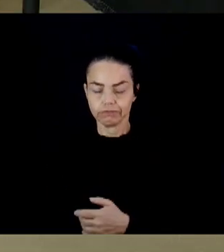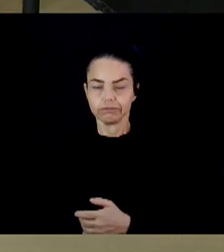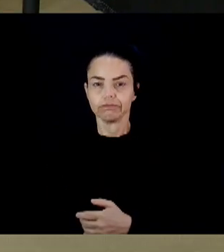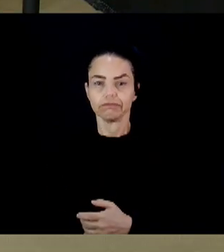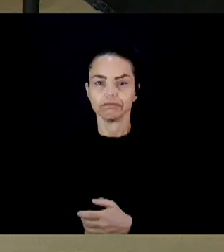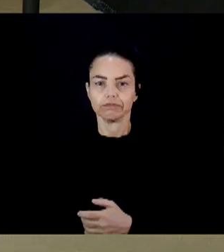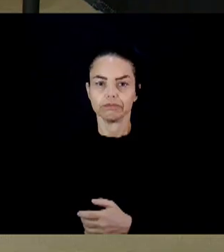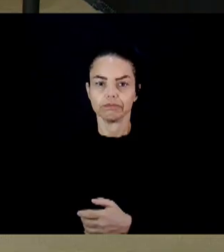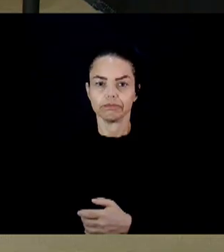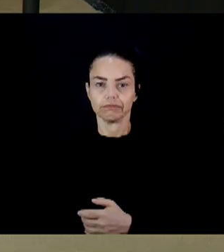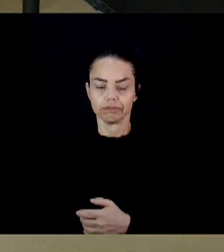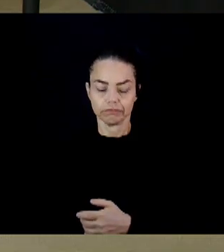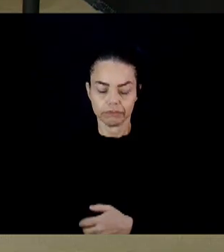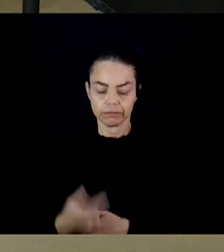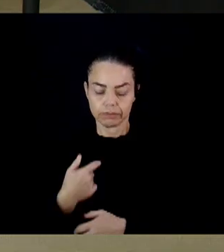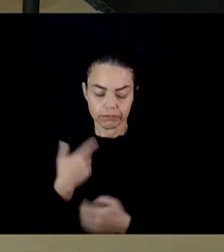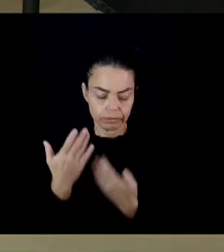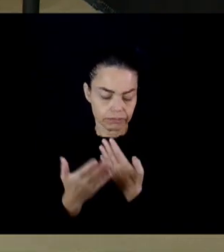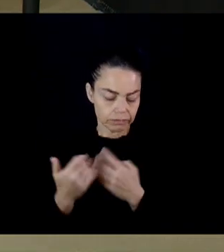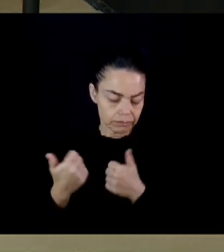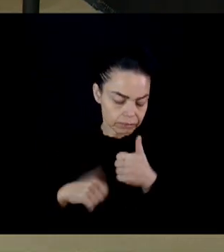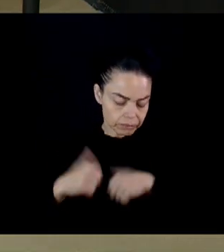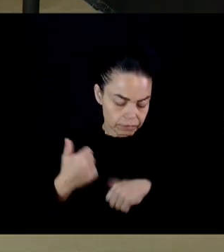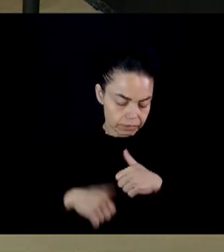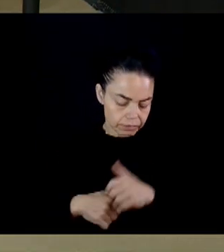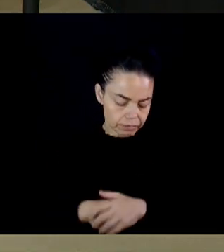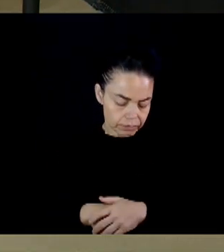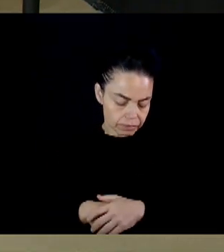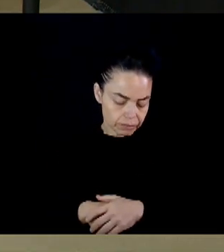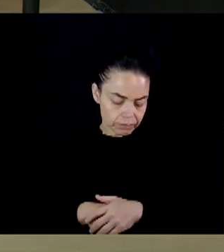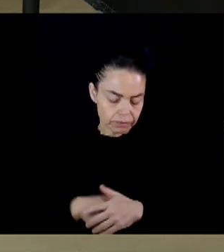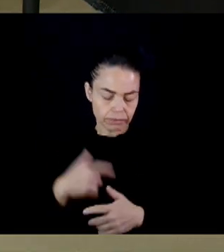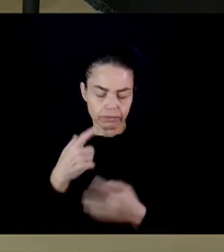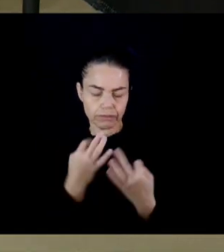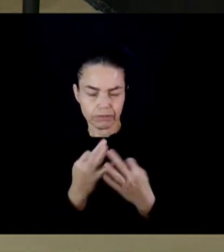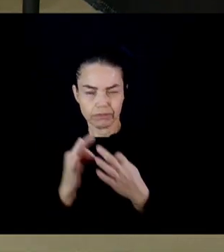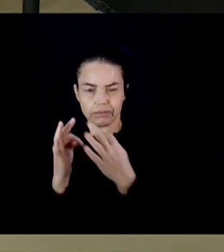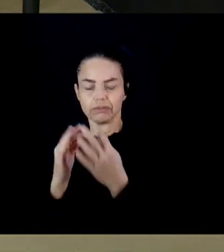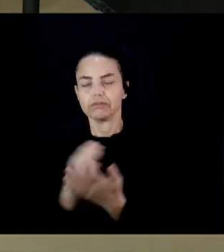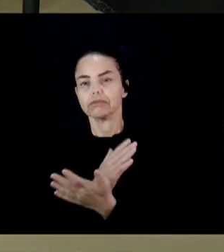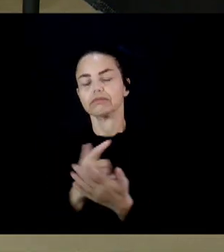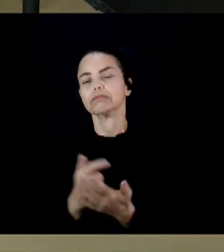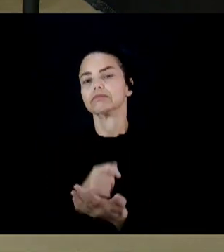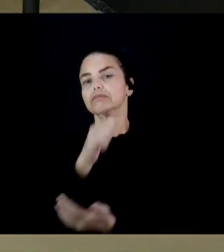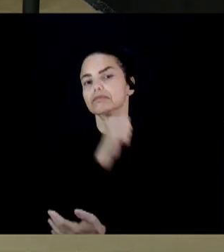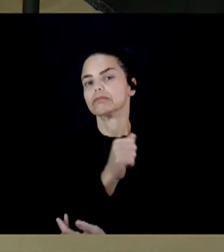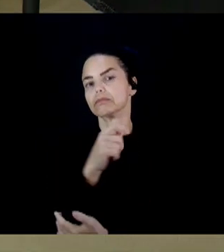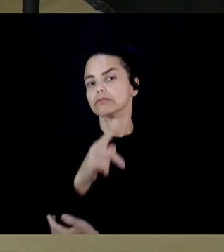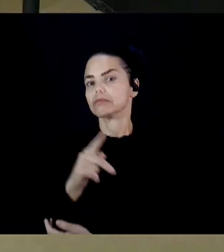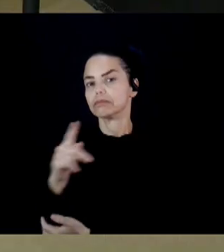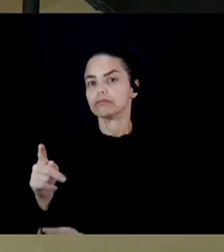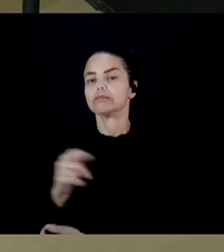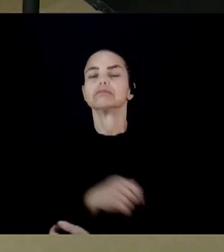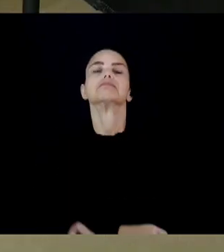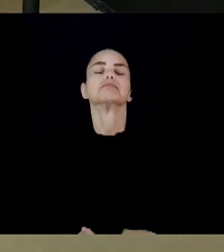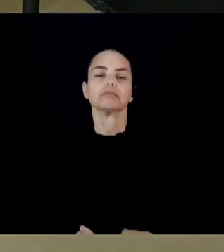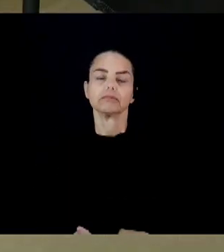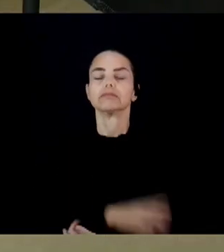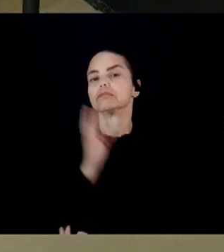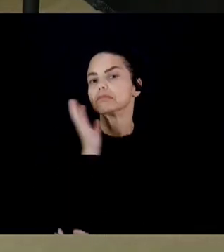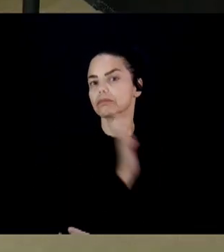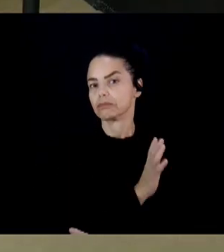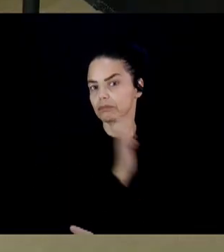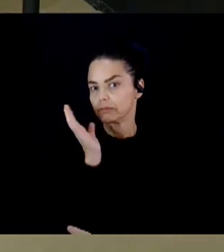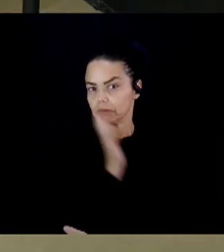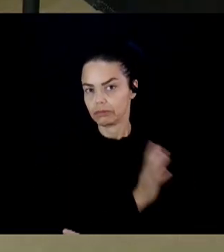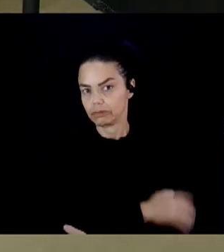sua avaliação referente a essa questão da tecnologia, tem alguns aplicativos, né, que são benéficos e a